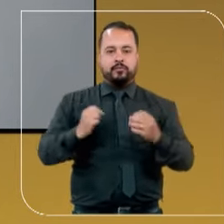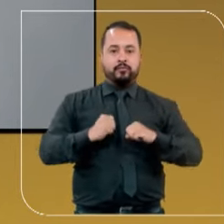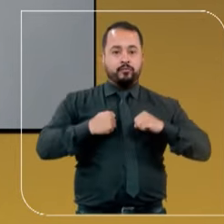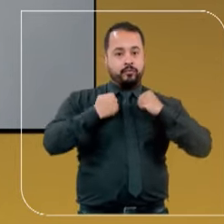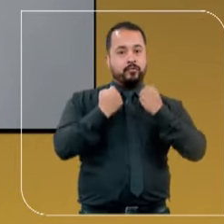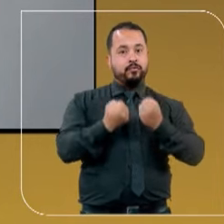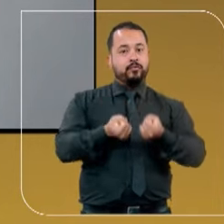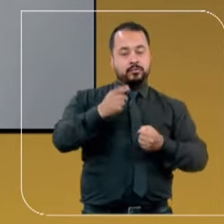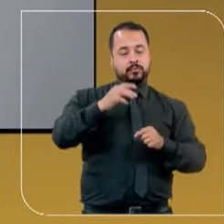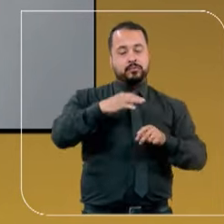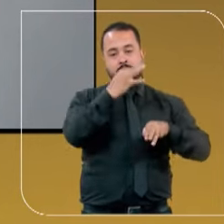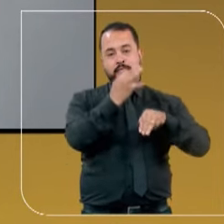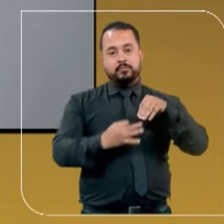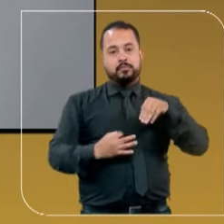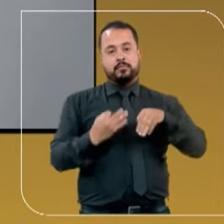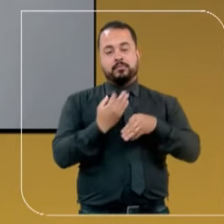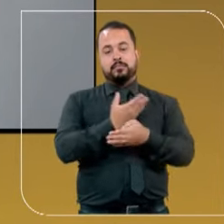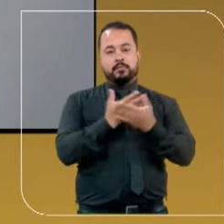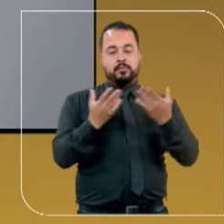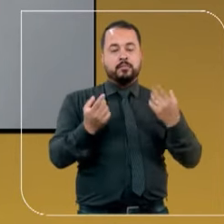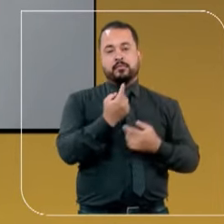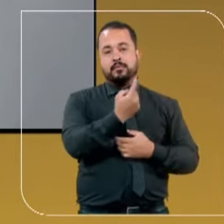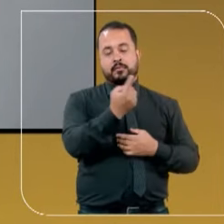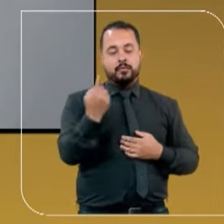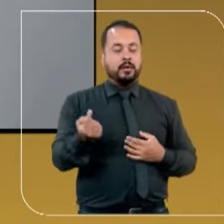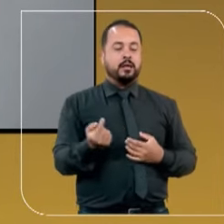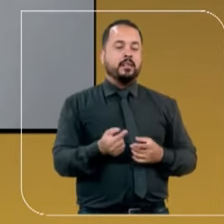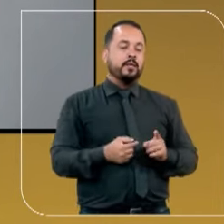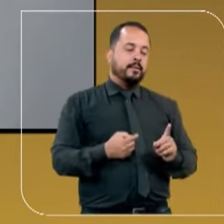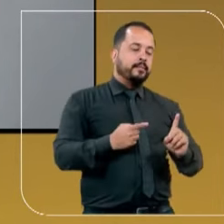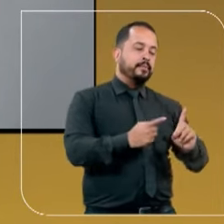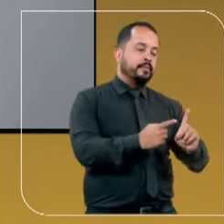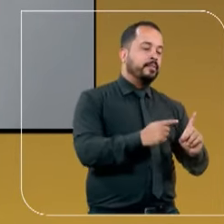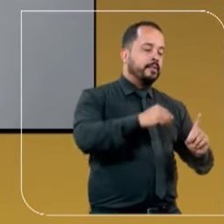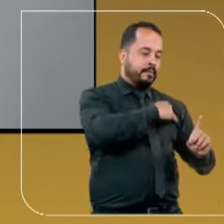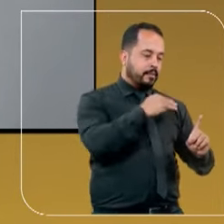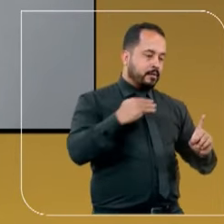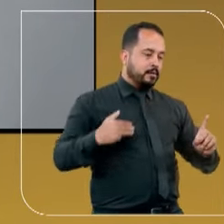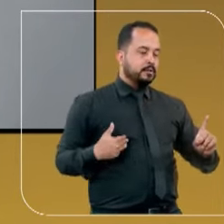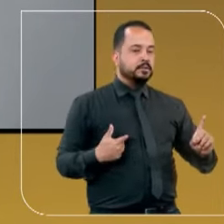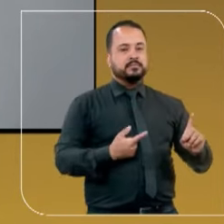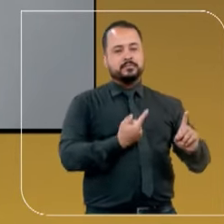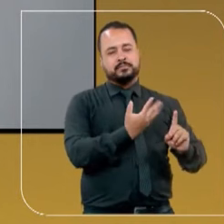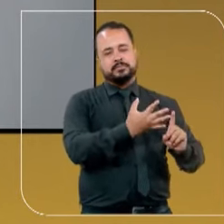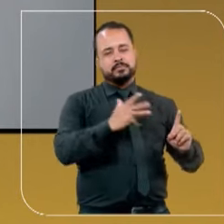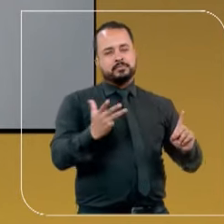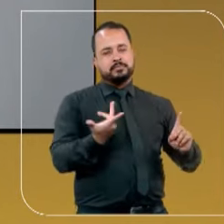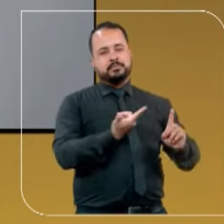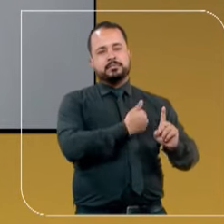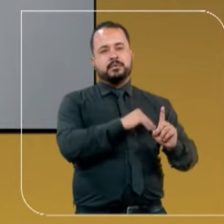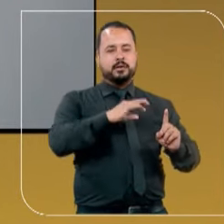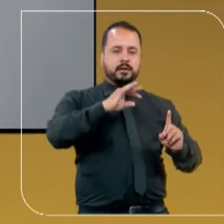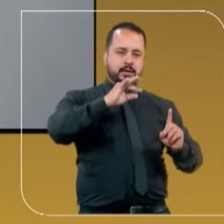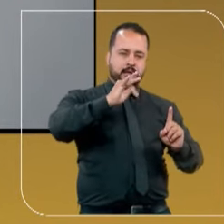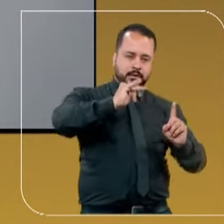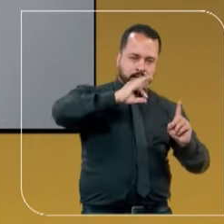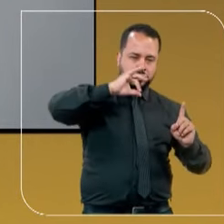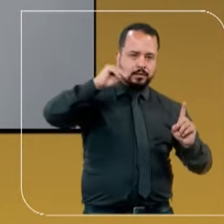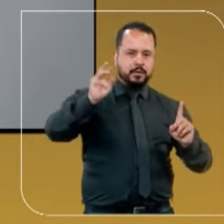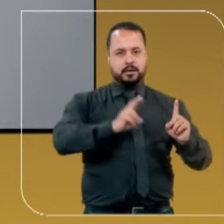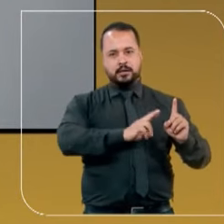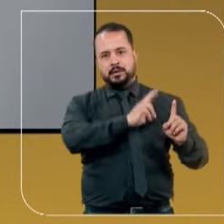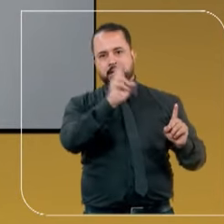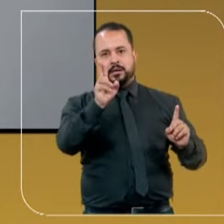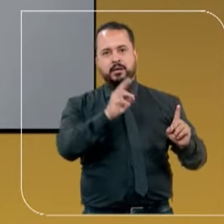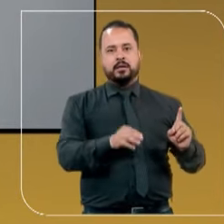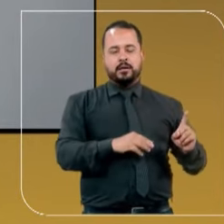gabinete, o saudoso grande processualista, ministro Salvo de Freitas Teixeira, cujo nome empresta a essa